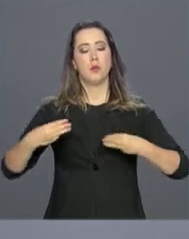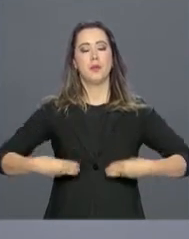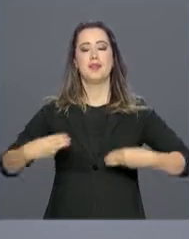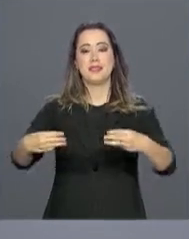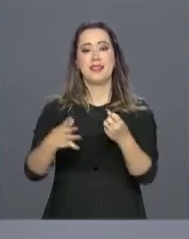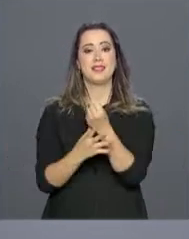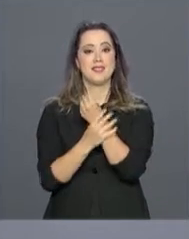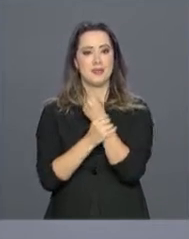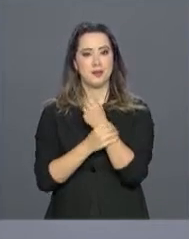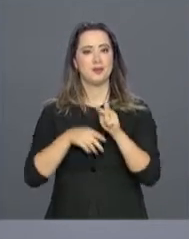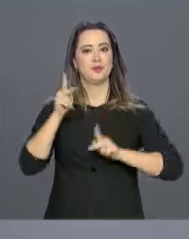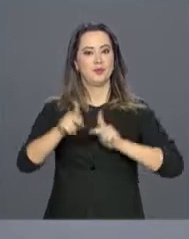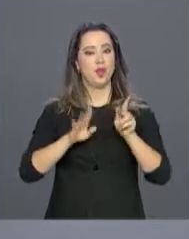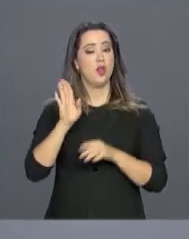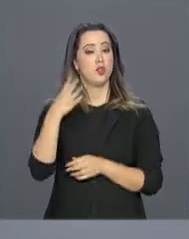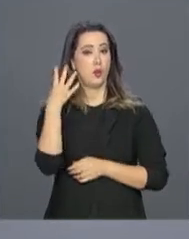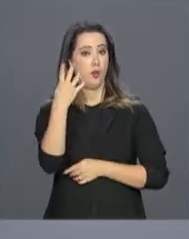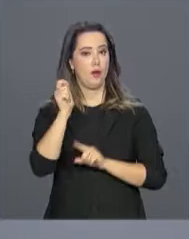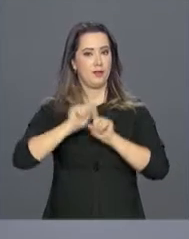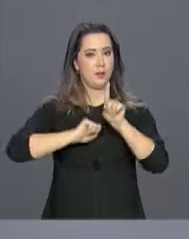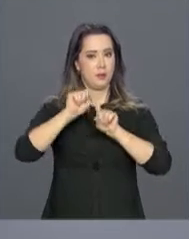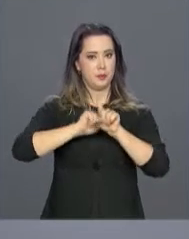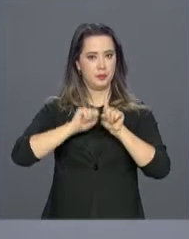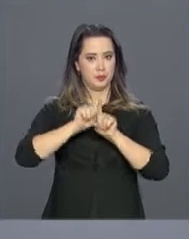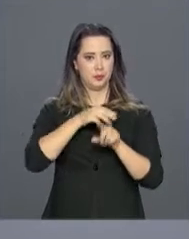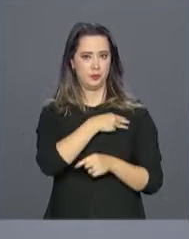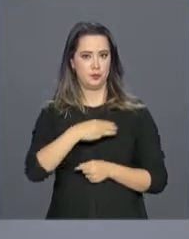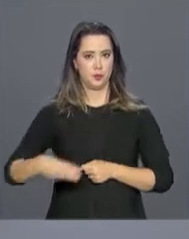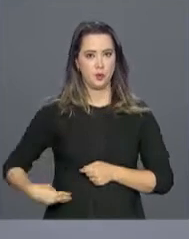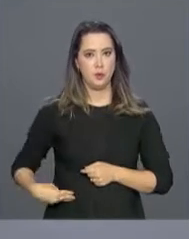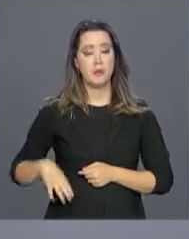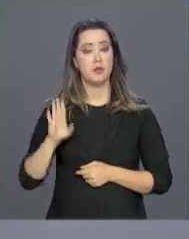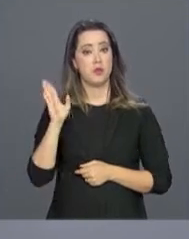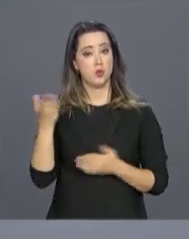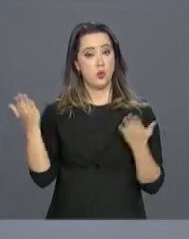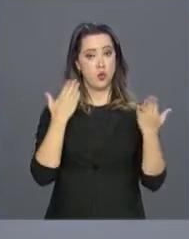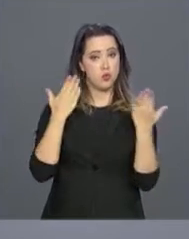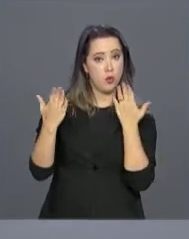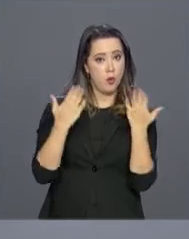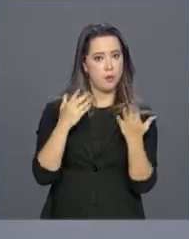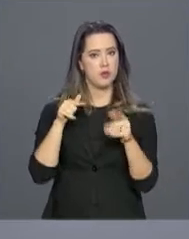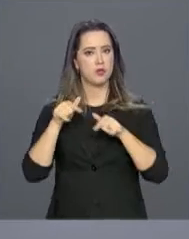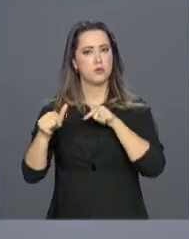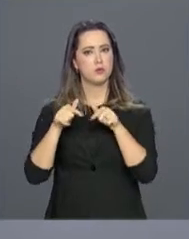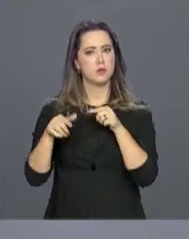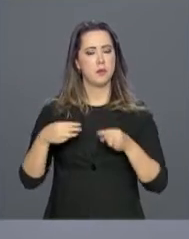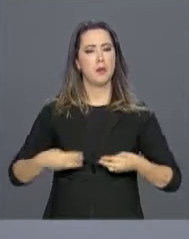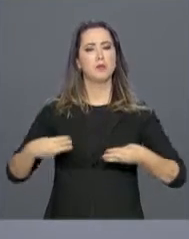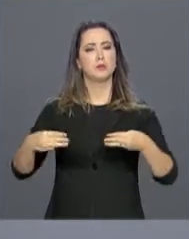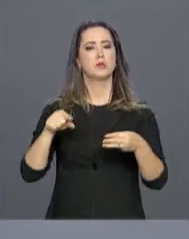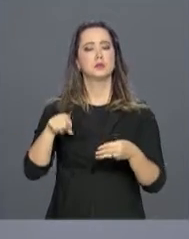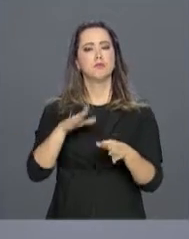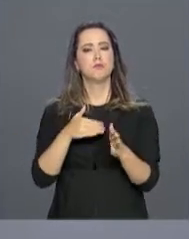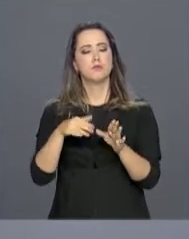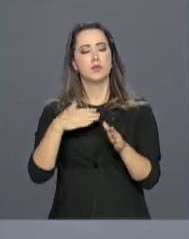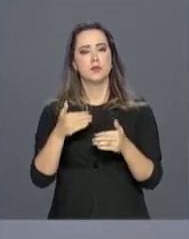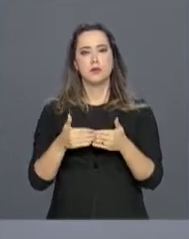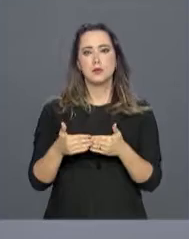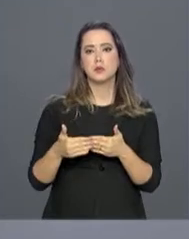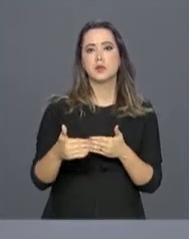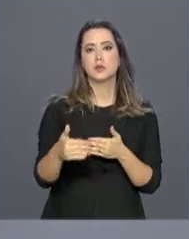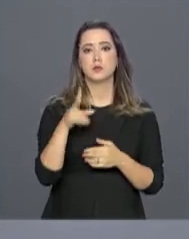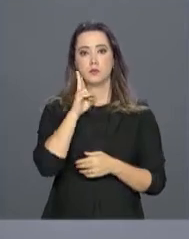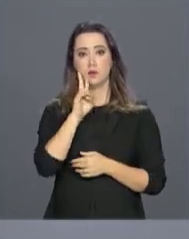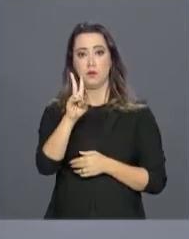quatro meses o ministro da pasta o jogo não fez hoje uma avaliação das ações do ministério neste período quem acompanhou